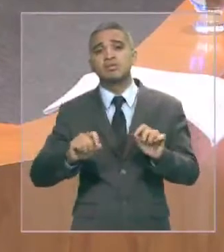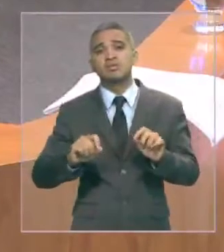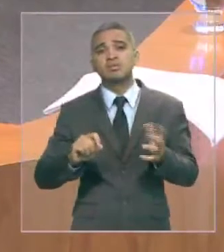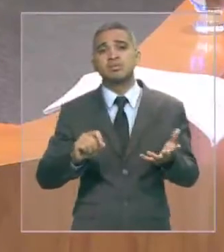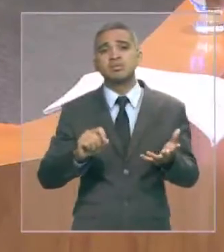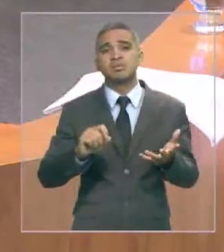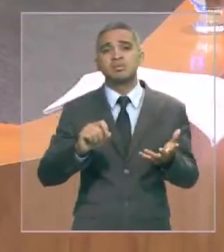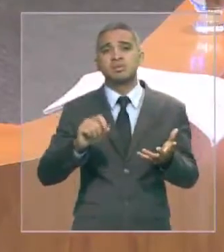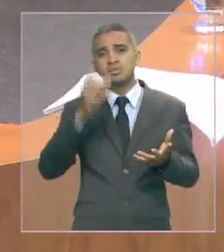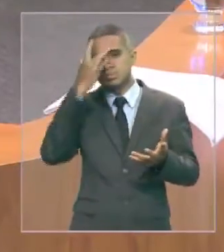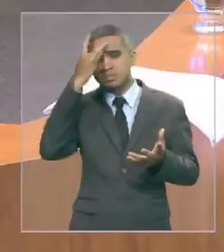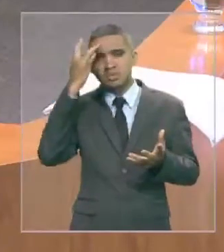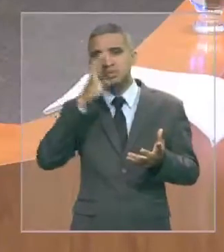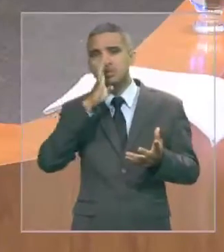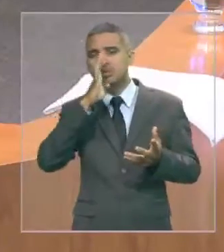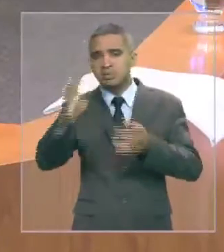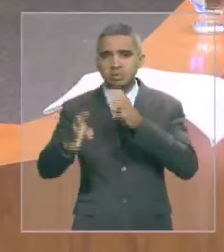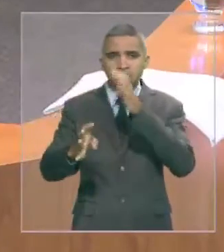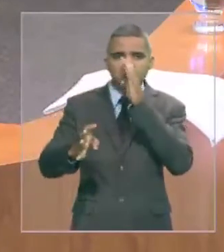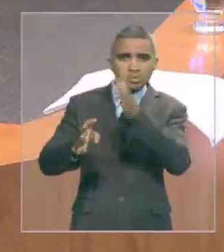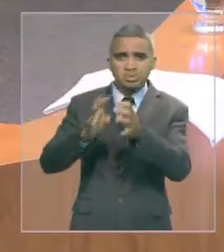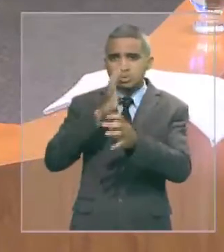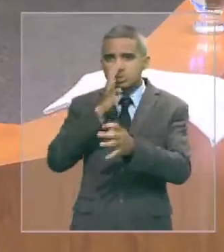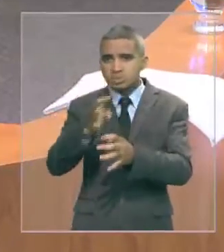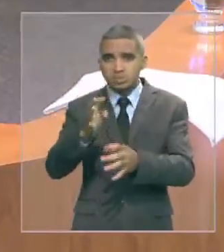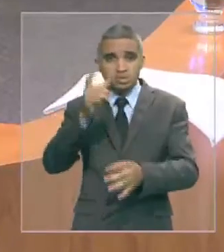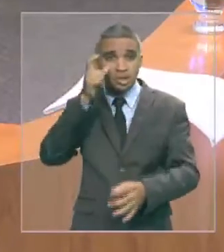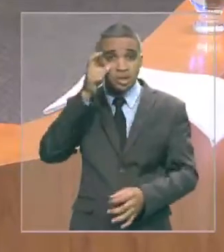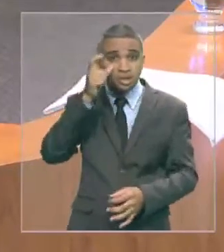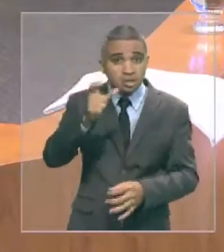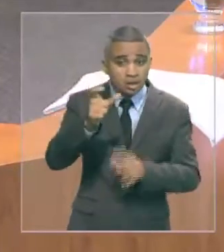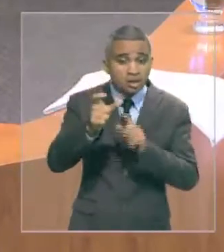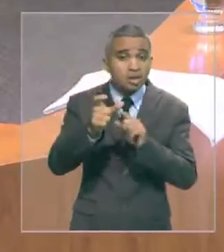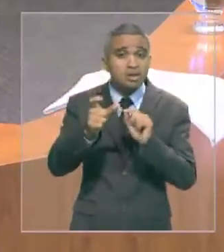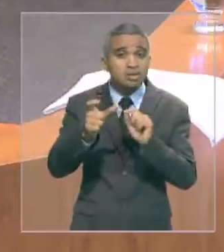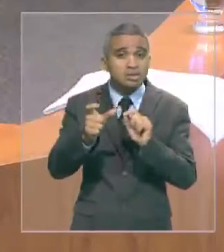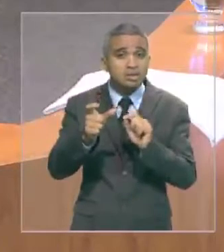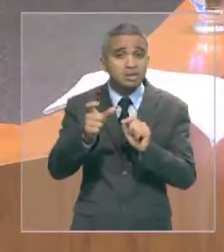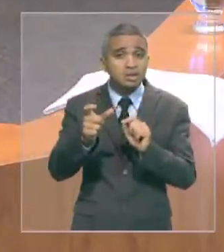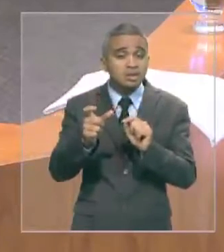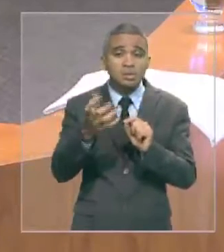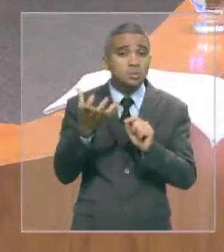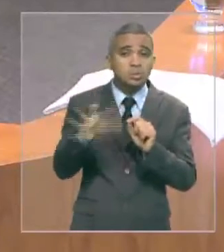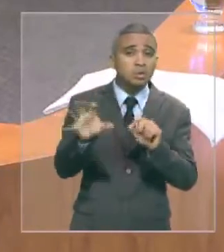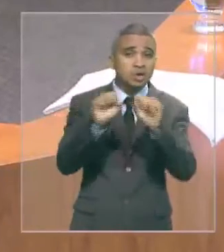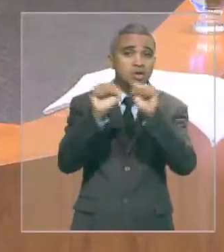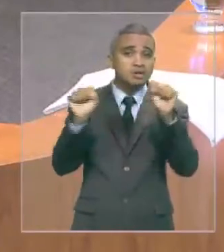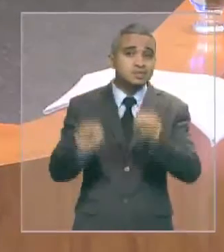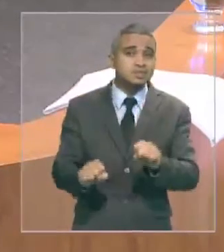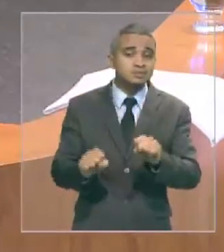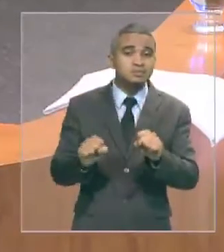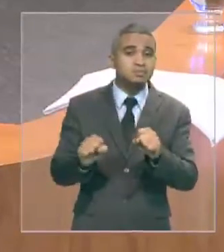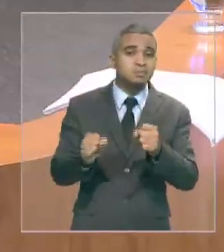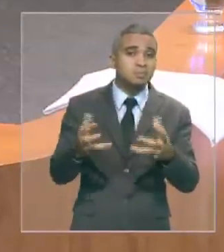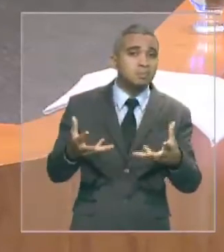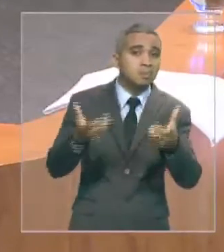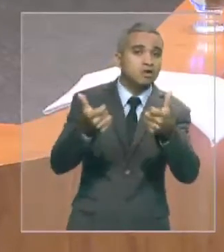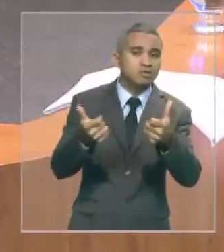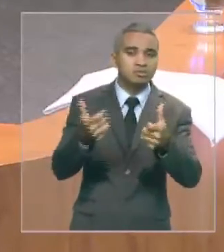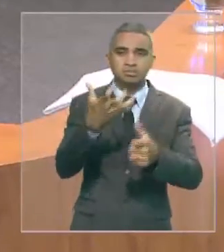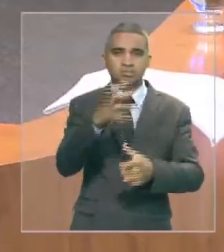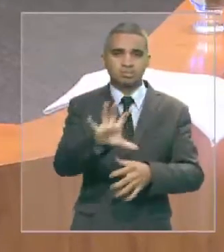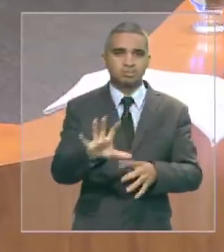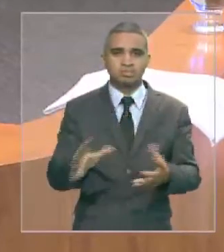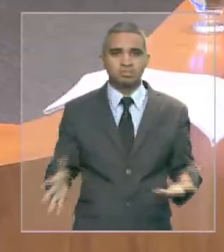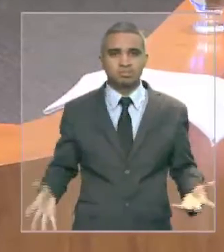responsável, de pessoas interessadas exatamente no contrário, em que o sistema não seja